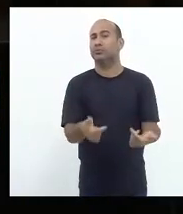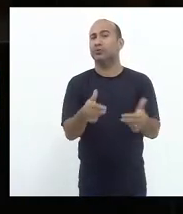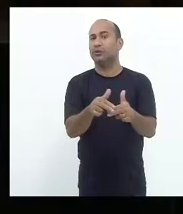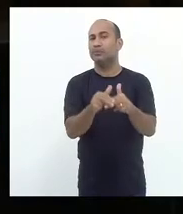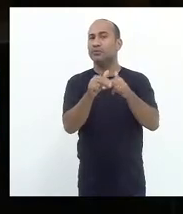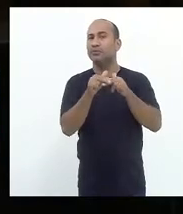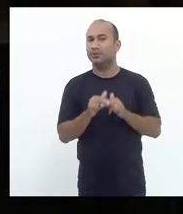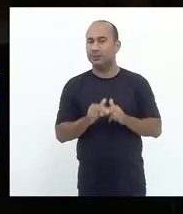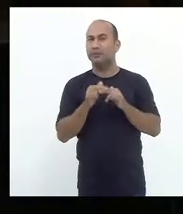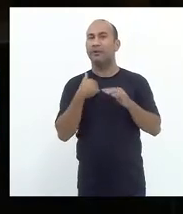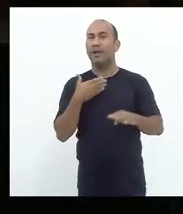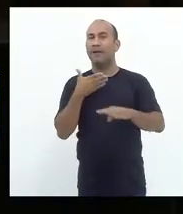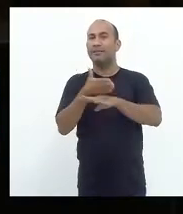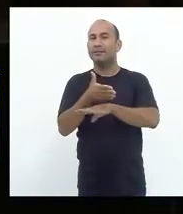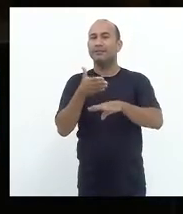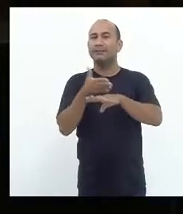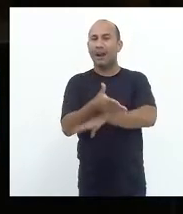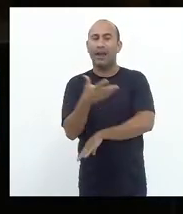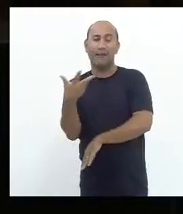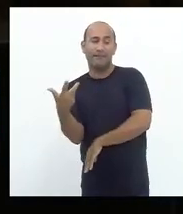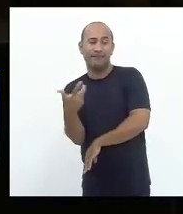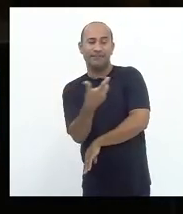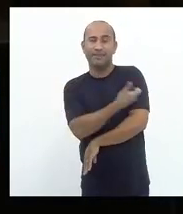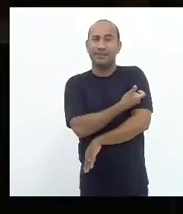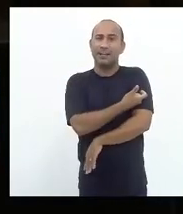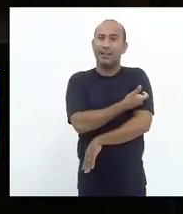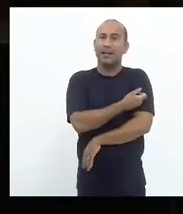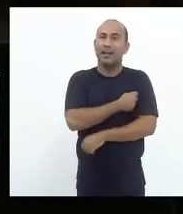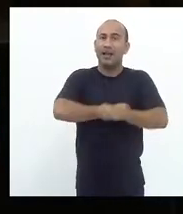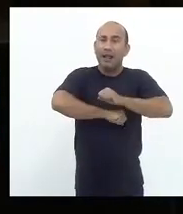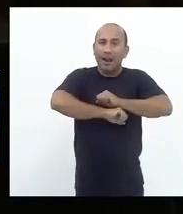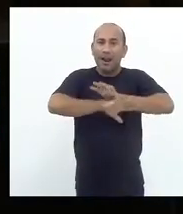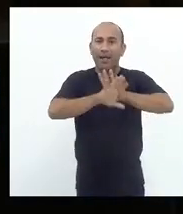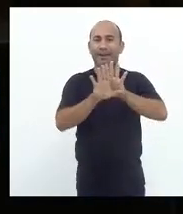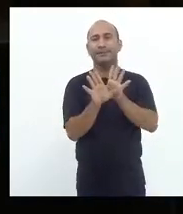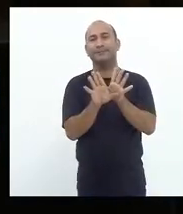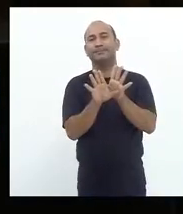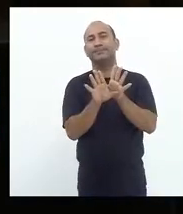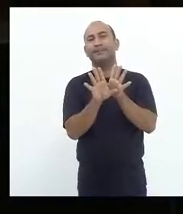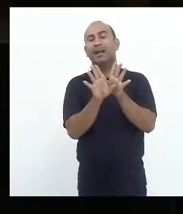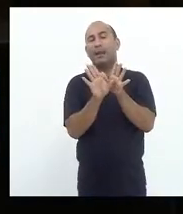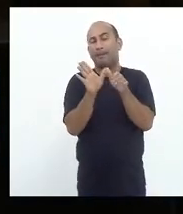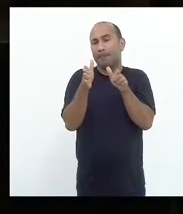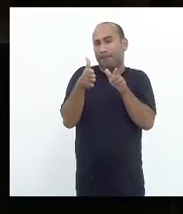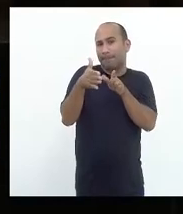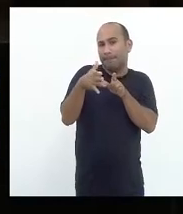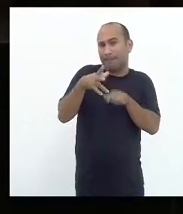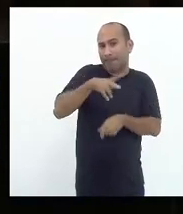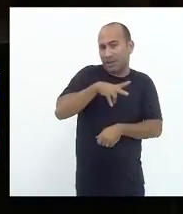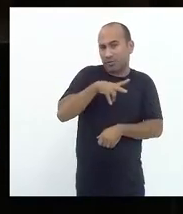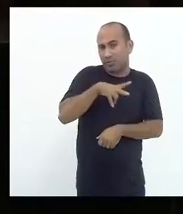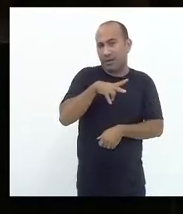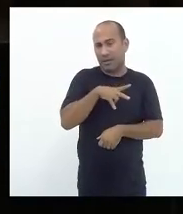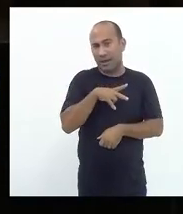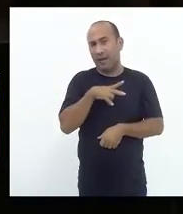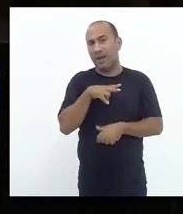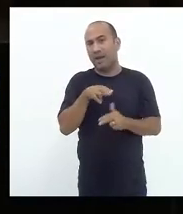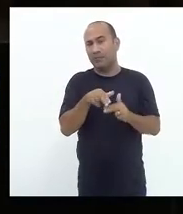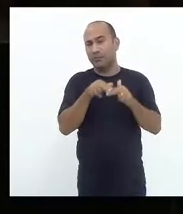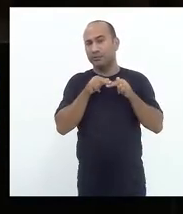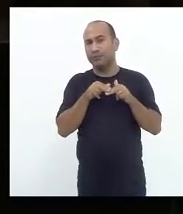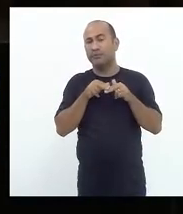para acessar uma vacinação ampla e restrita de maneira